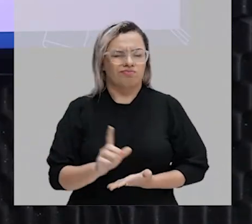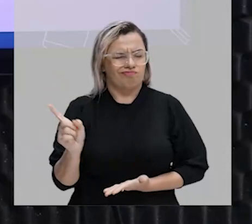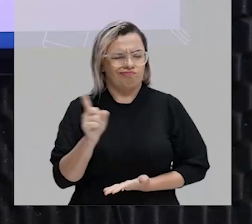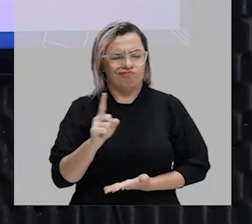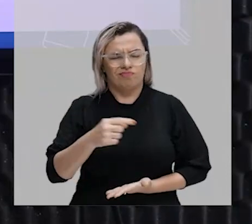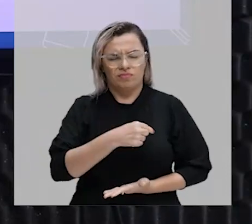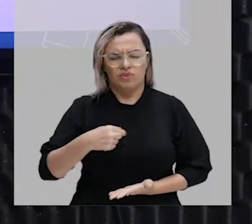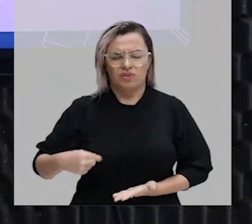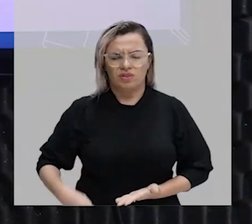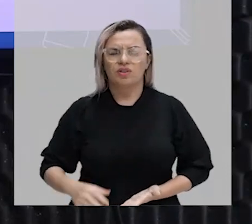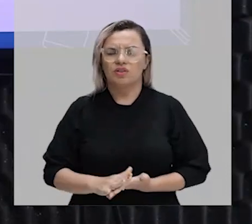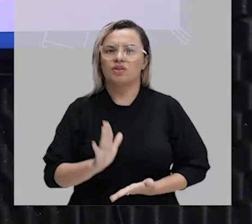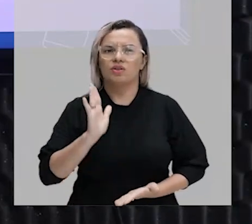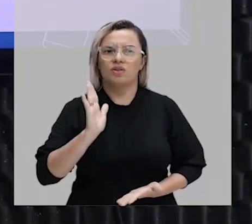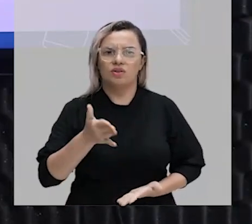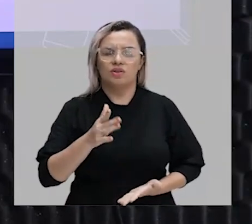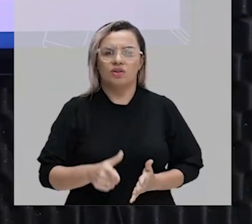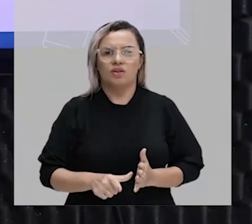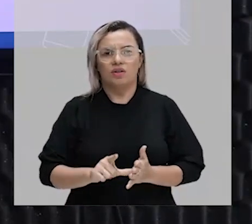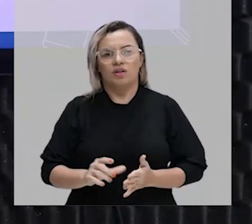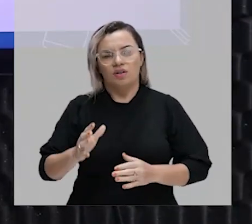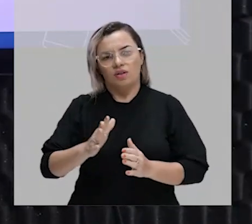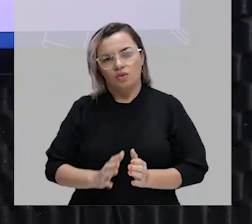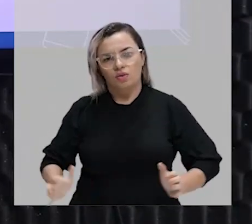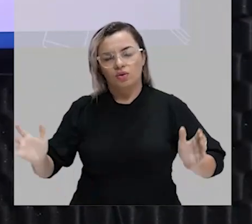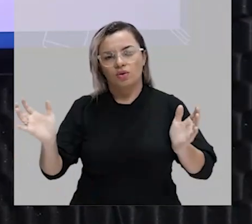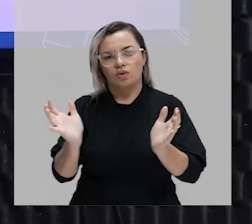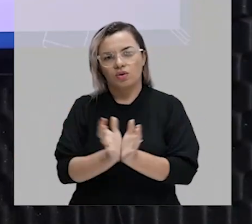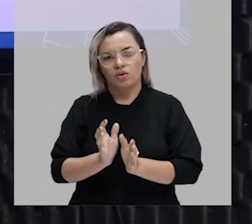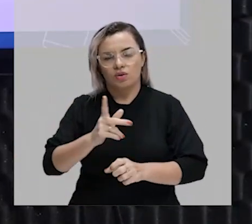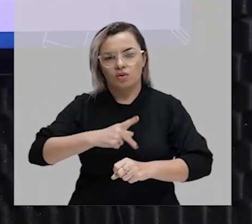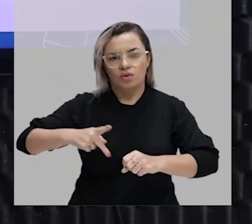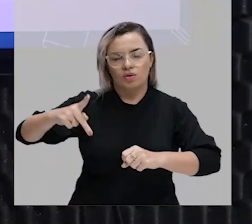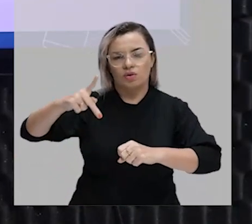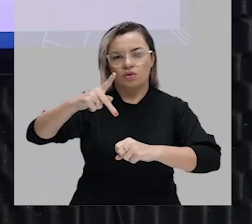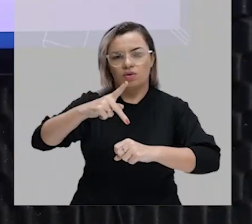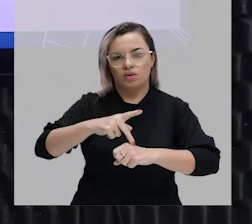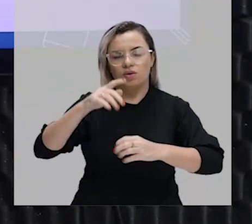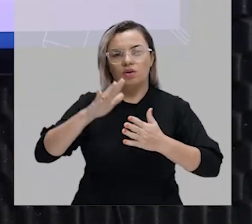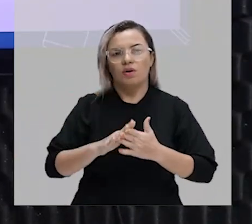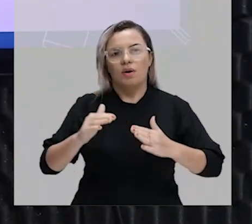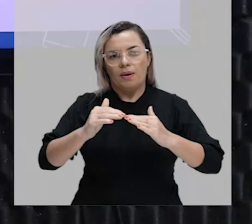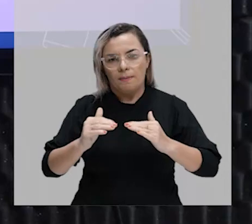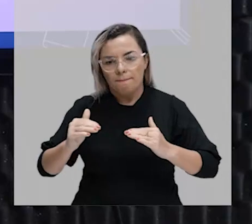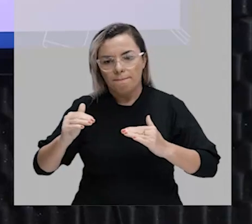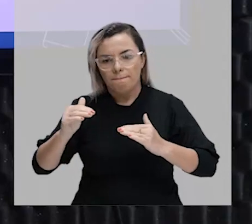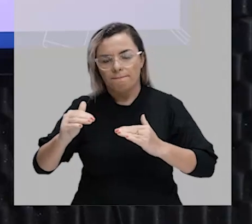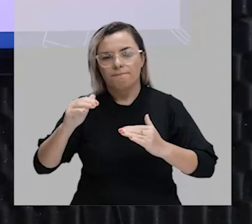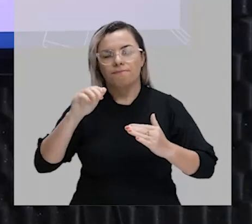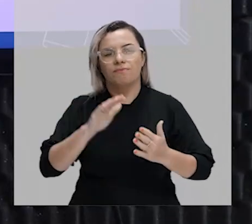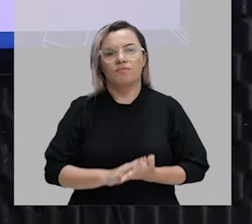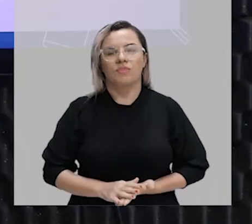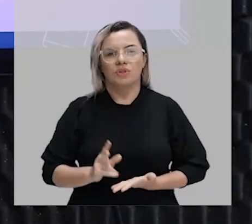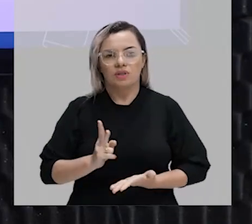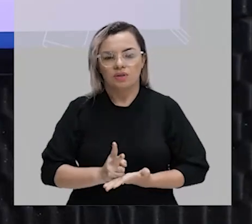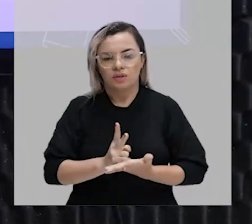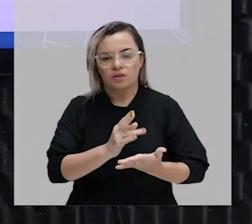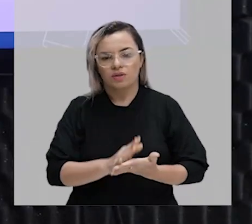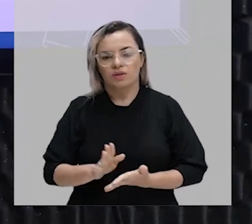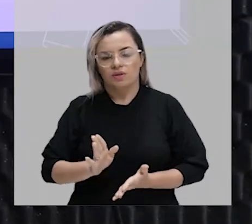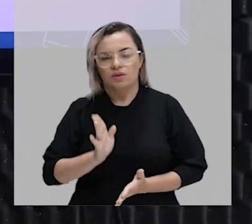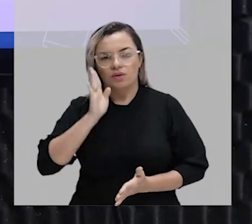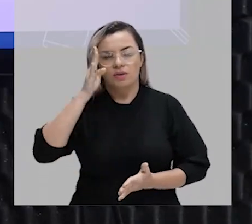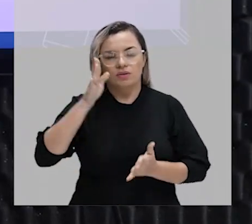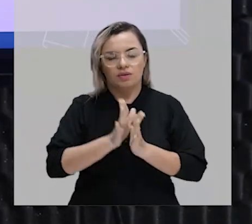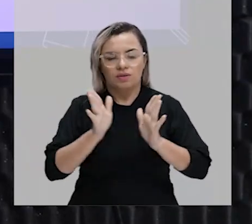já falamos sobre ela no grupo dos países emergentes, beleza? Então a gente vai focar aí nesses três países, nas principais características econômicas,